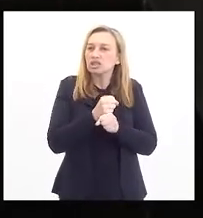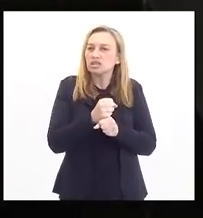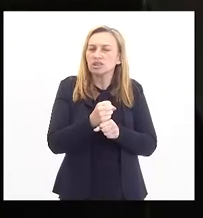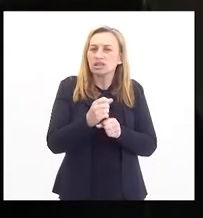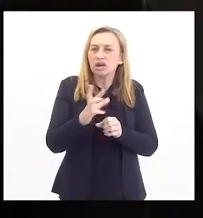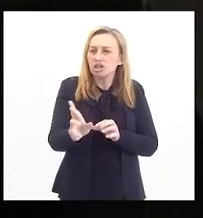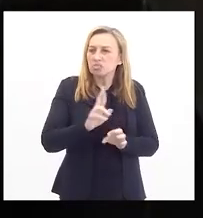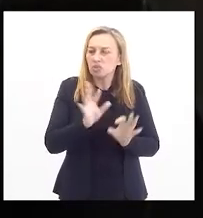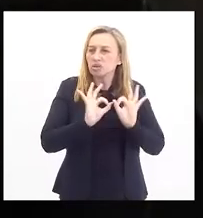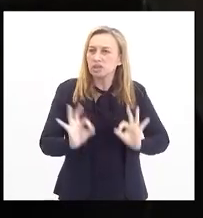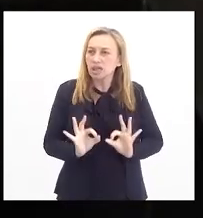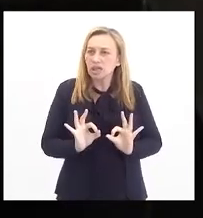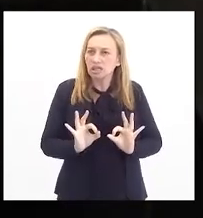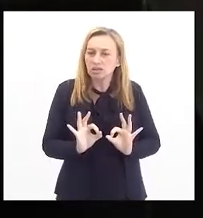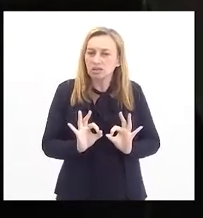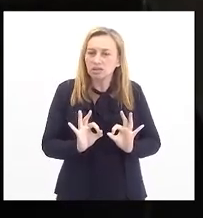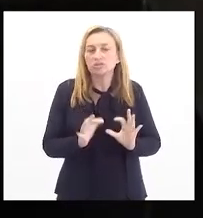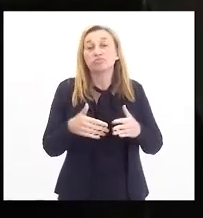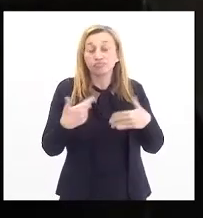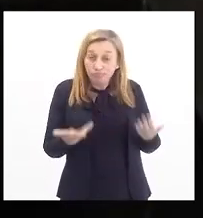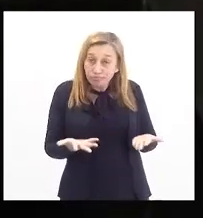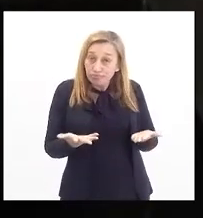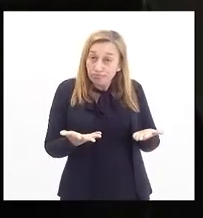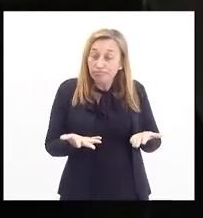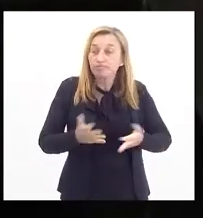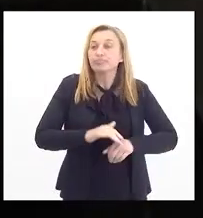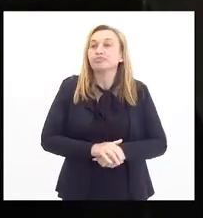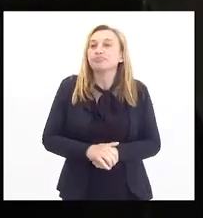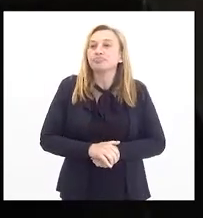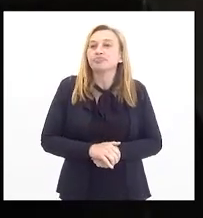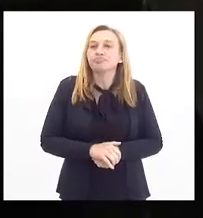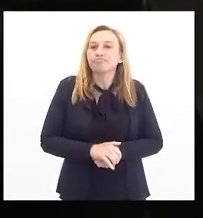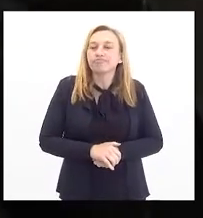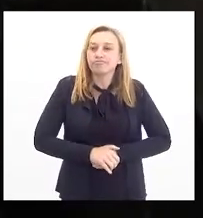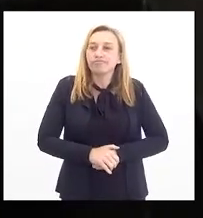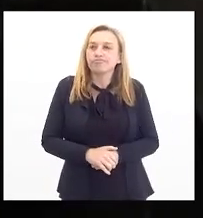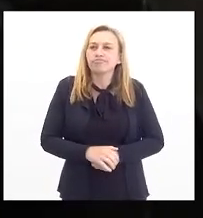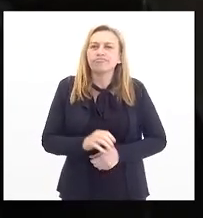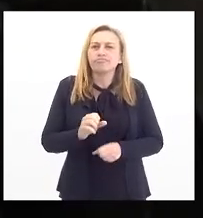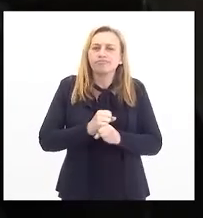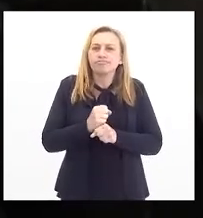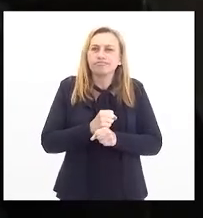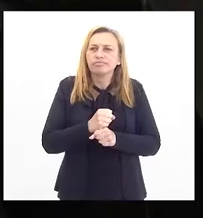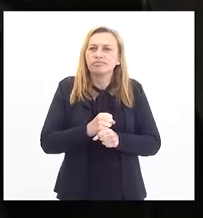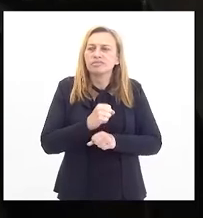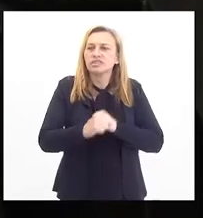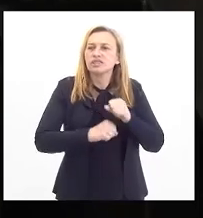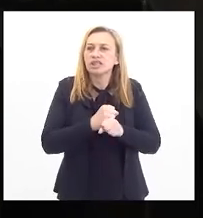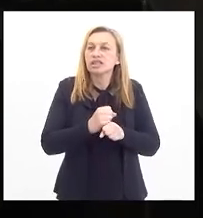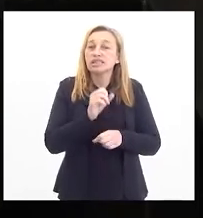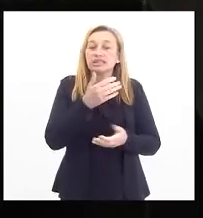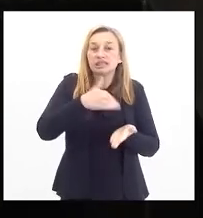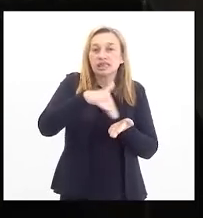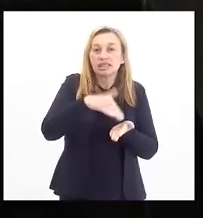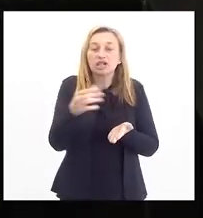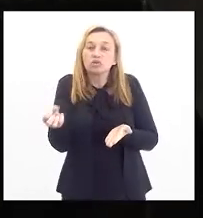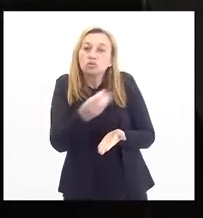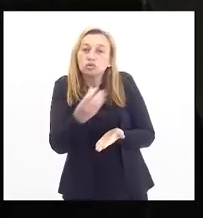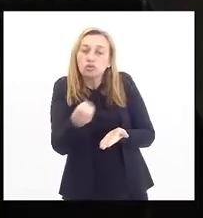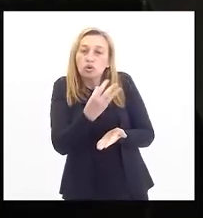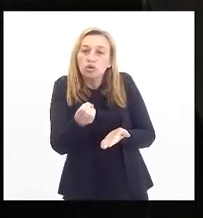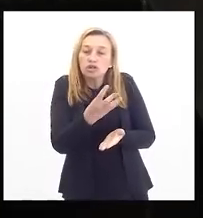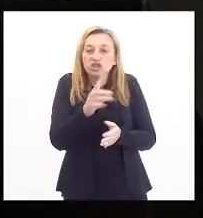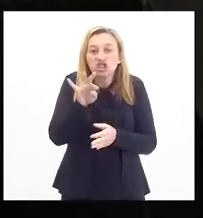Com a alternância que a gente tem na gestão, deputado Tia Ju, cada ano é um secretário novo. E aí tem